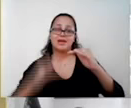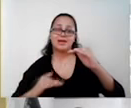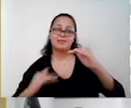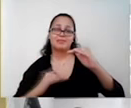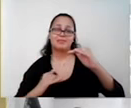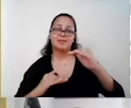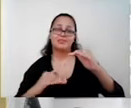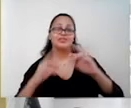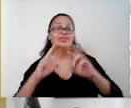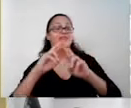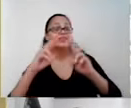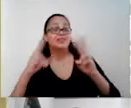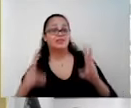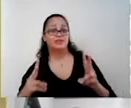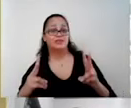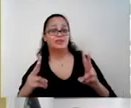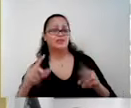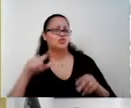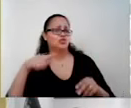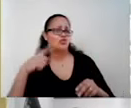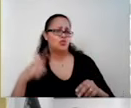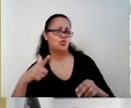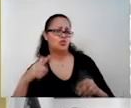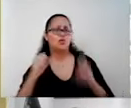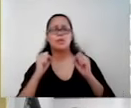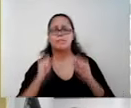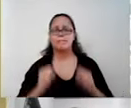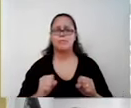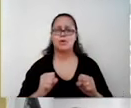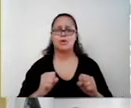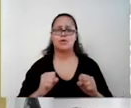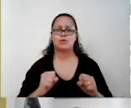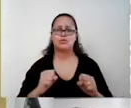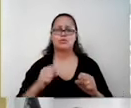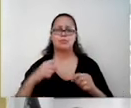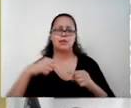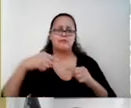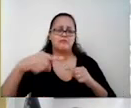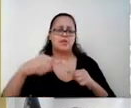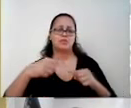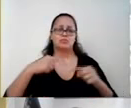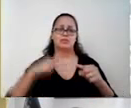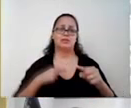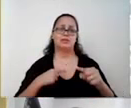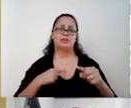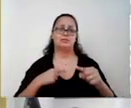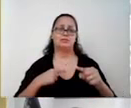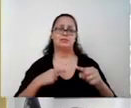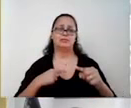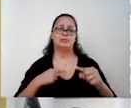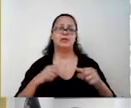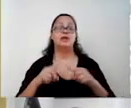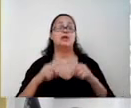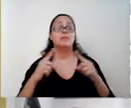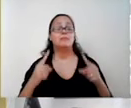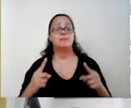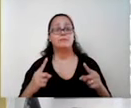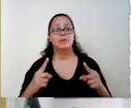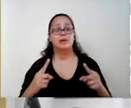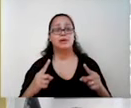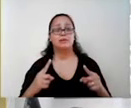que pode ter movimentação para frente, para trás, em outros sentidos. Mesmo assim, isso não torna esse